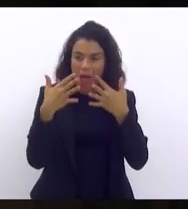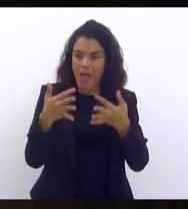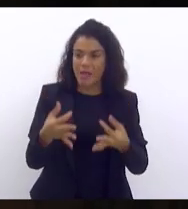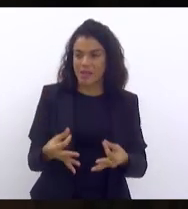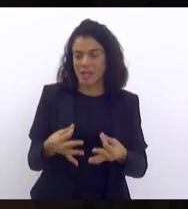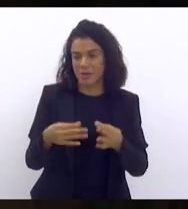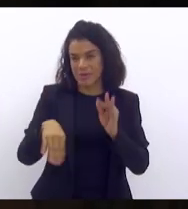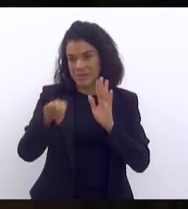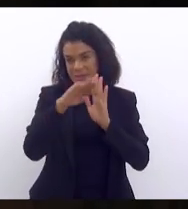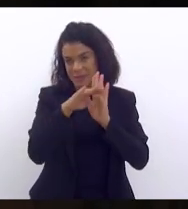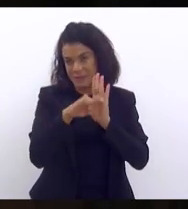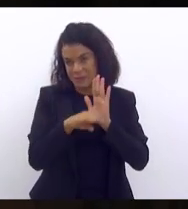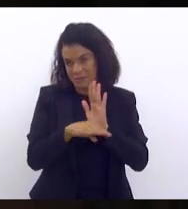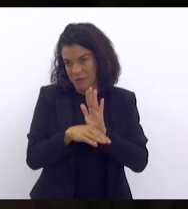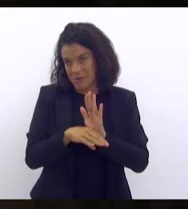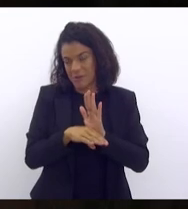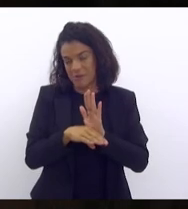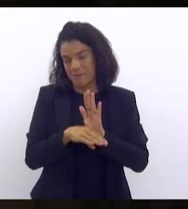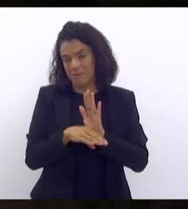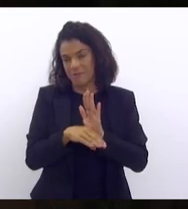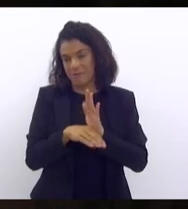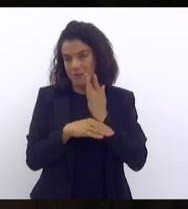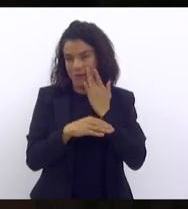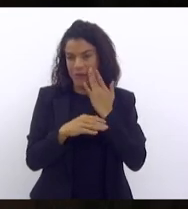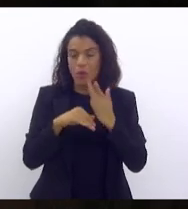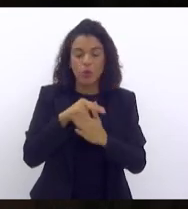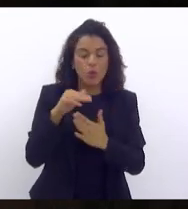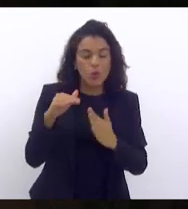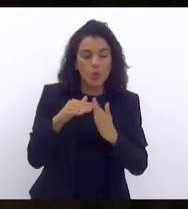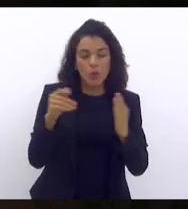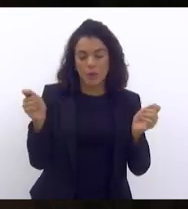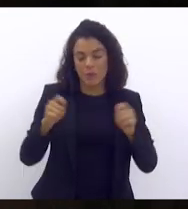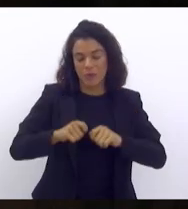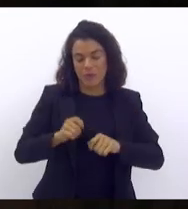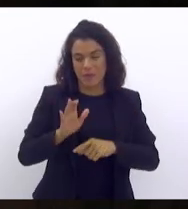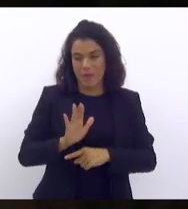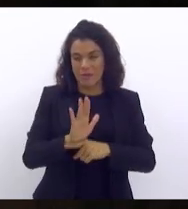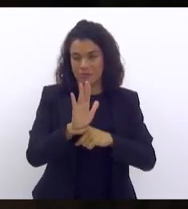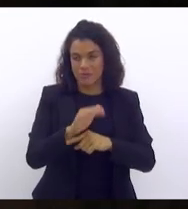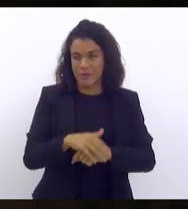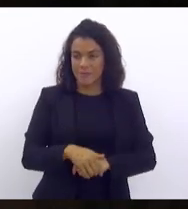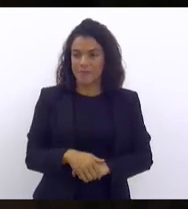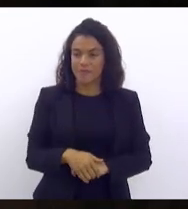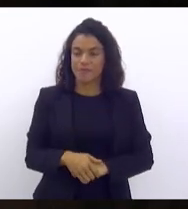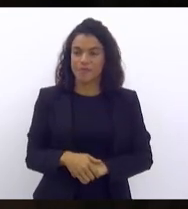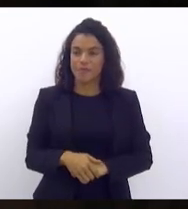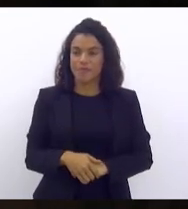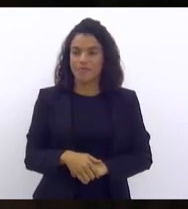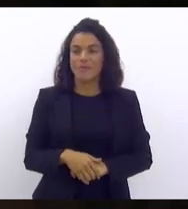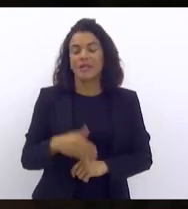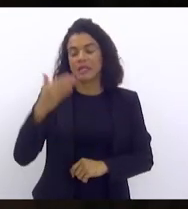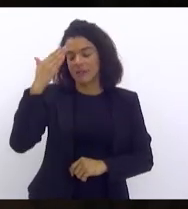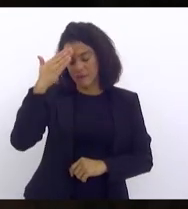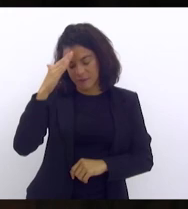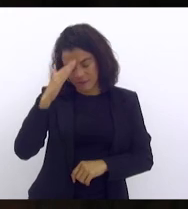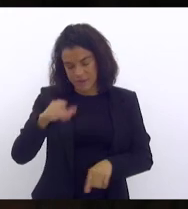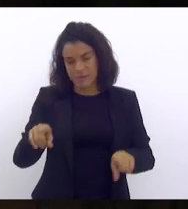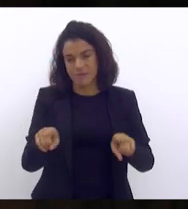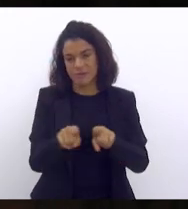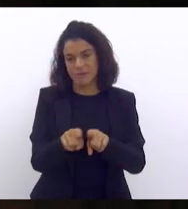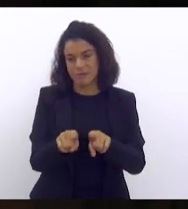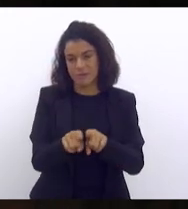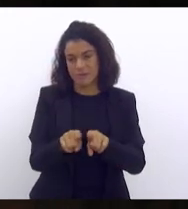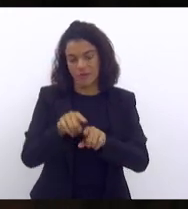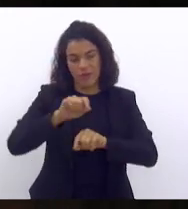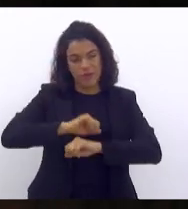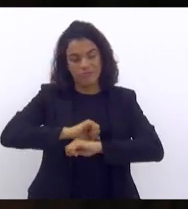dessa pauta no que o mandato puder contribuir aqui na LERJ. A gente entende também, ficou